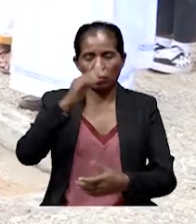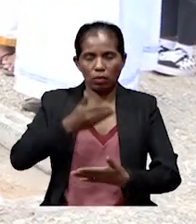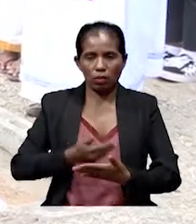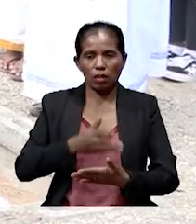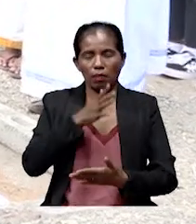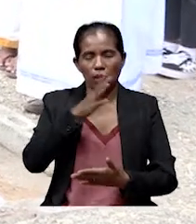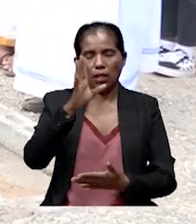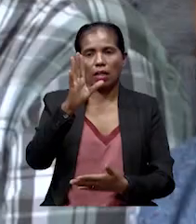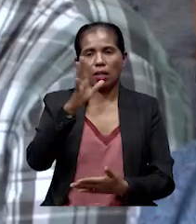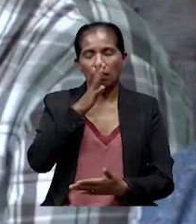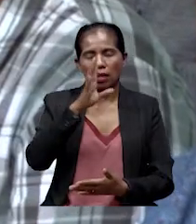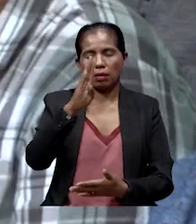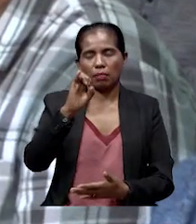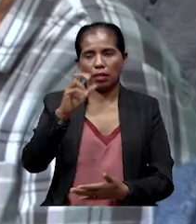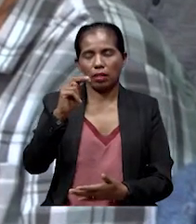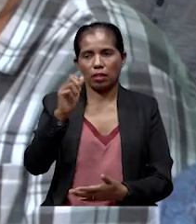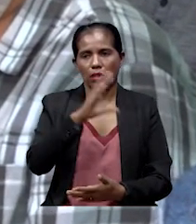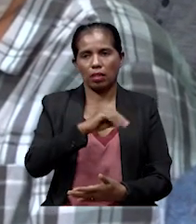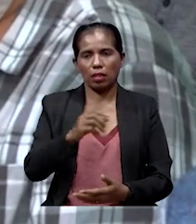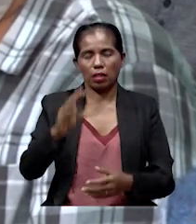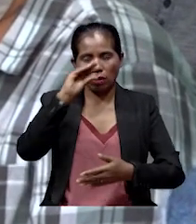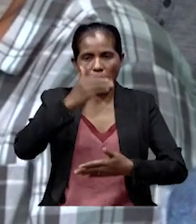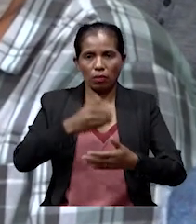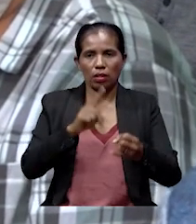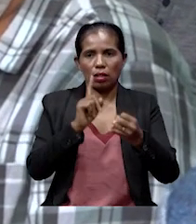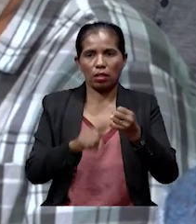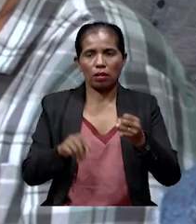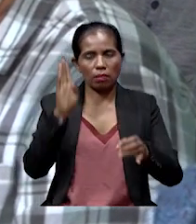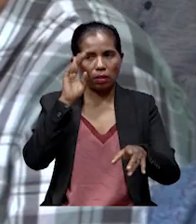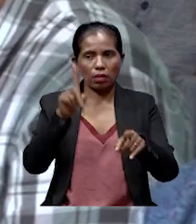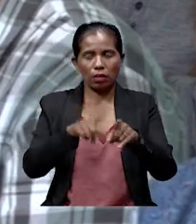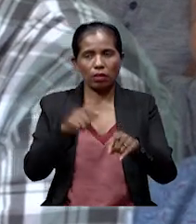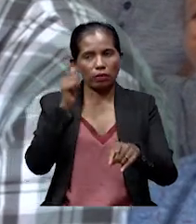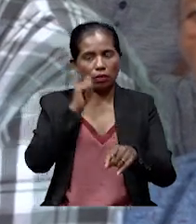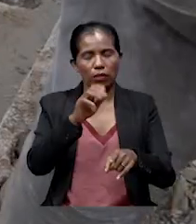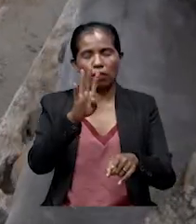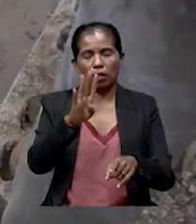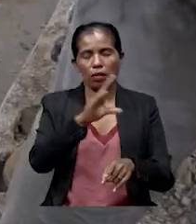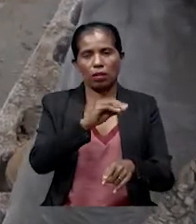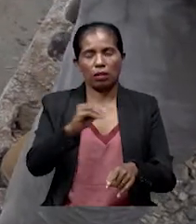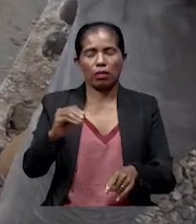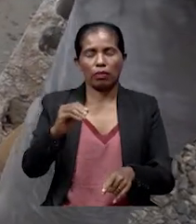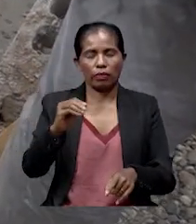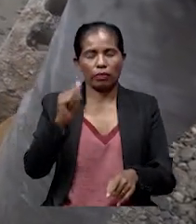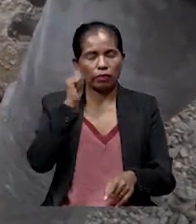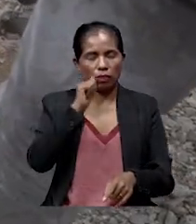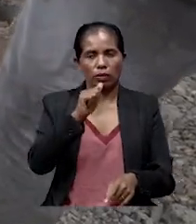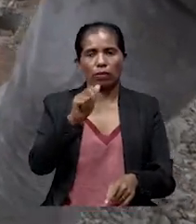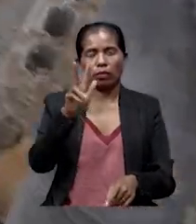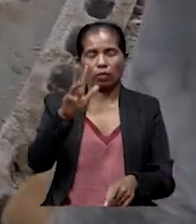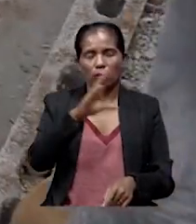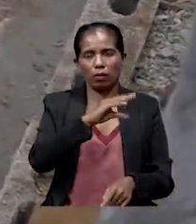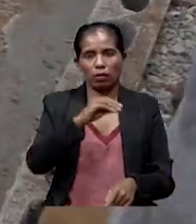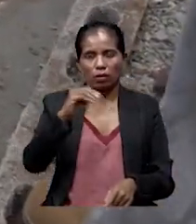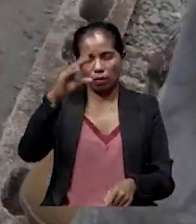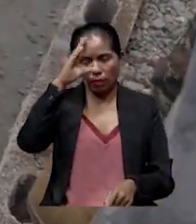inan binaim. Saudoso nudar uang ikun husi maung alin naing hitu manehat no feta tolu hanesan leki bayar Paulina